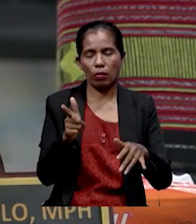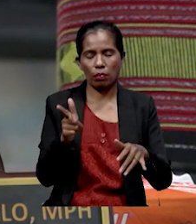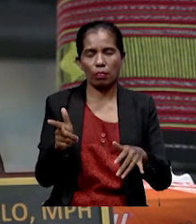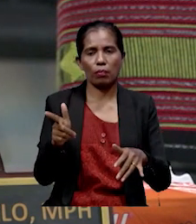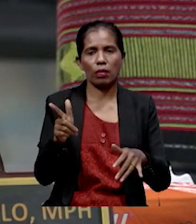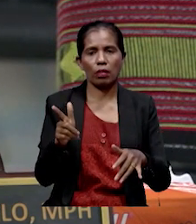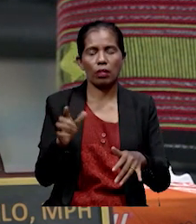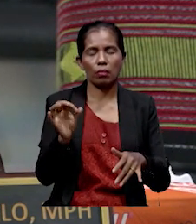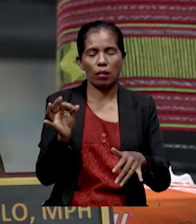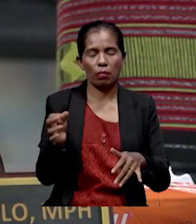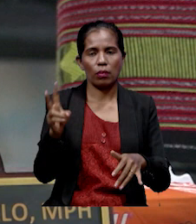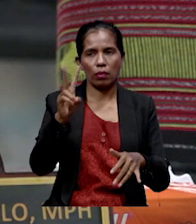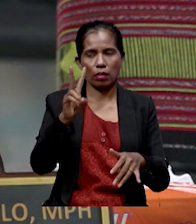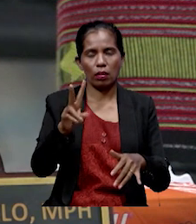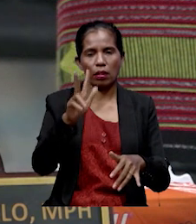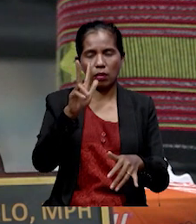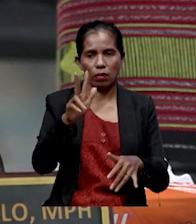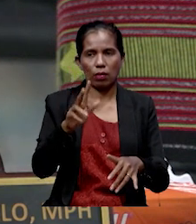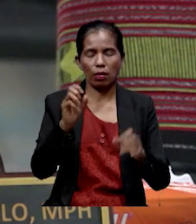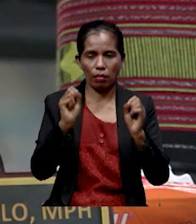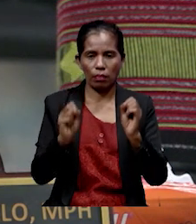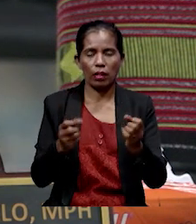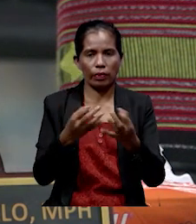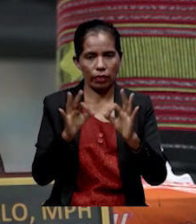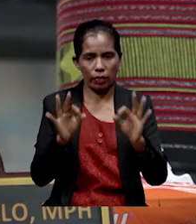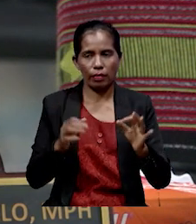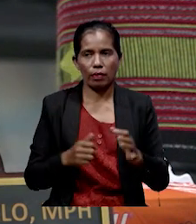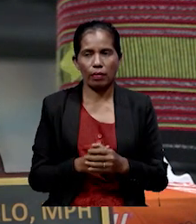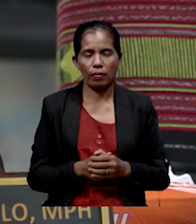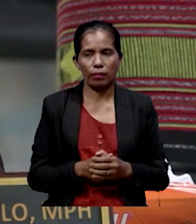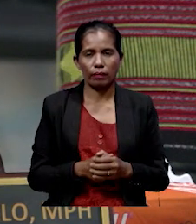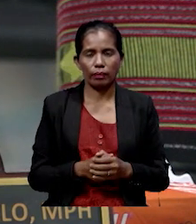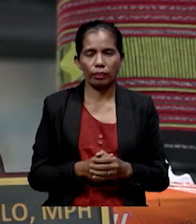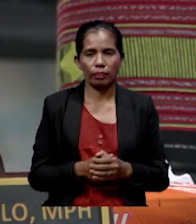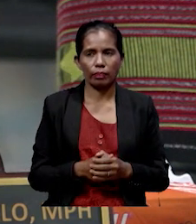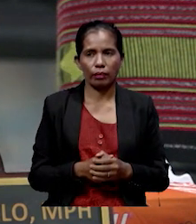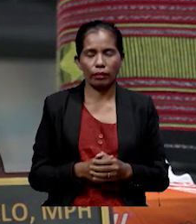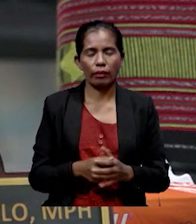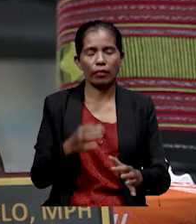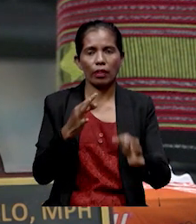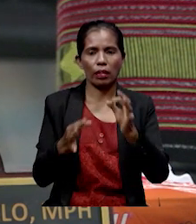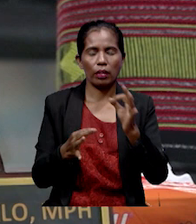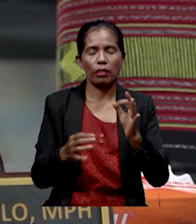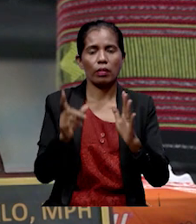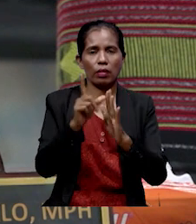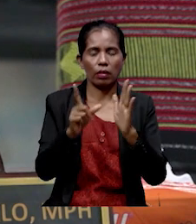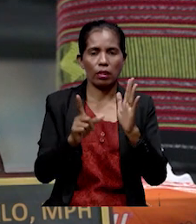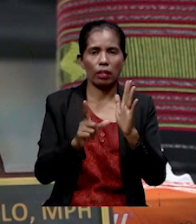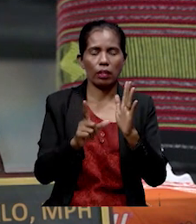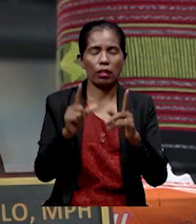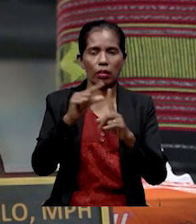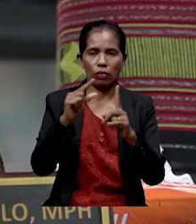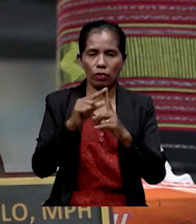95 dala hira dala tolo ne bele atingi sama se estigma ne ma kita lako a